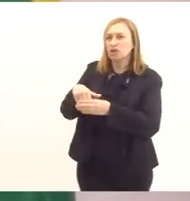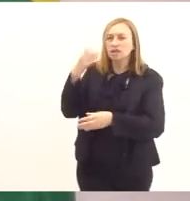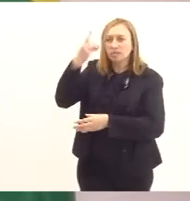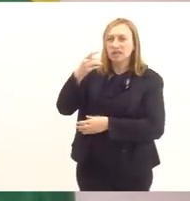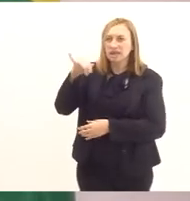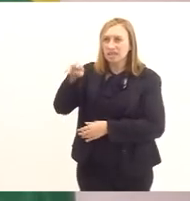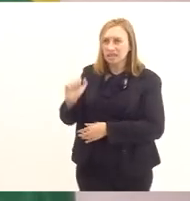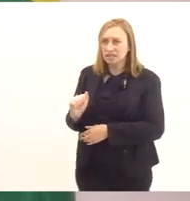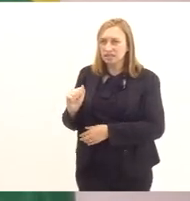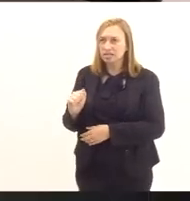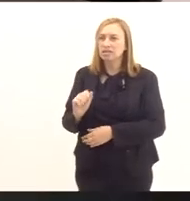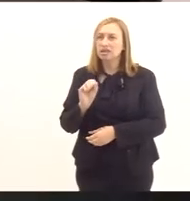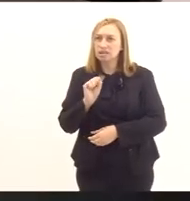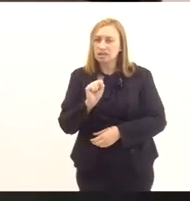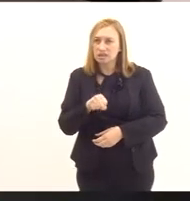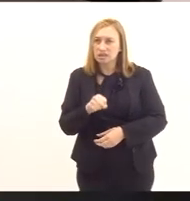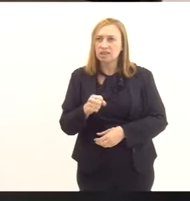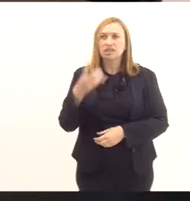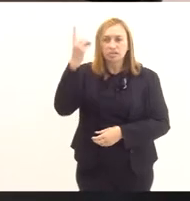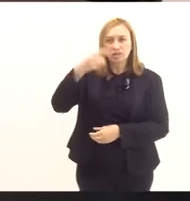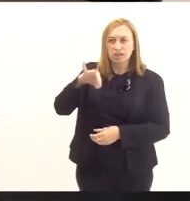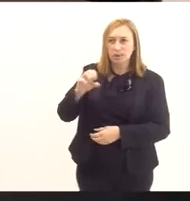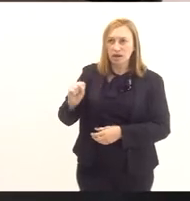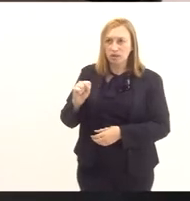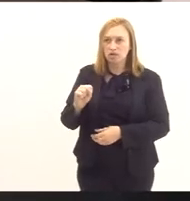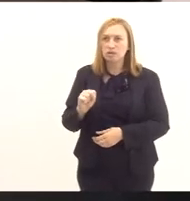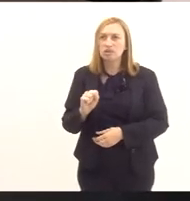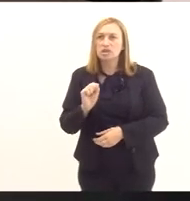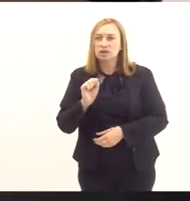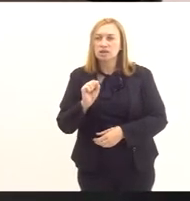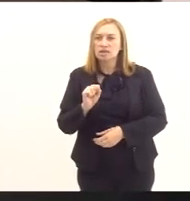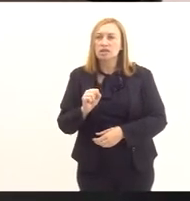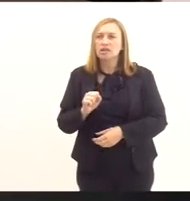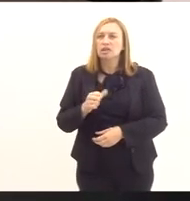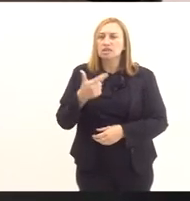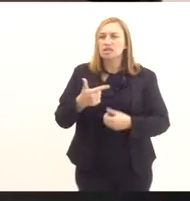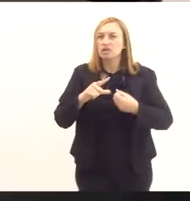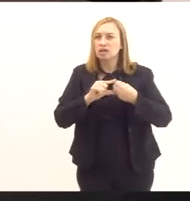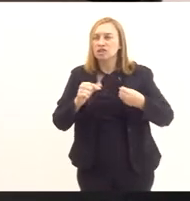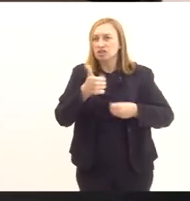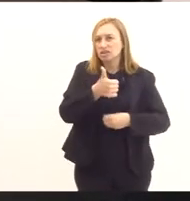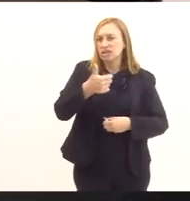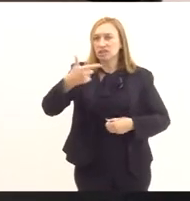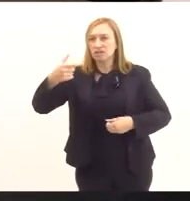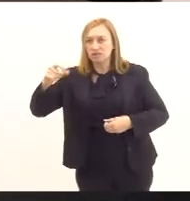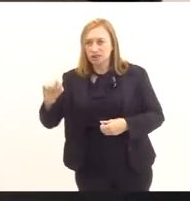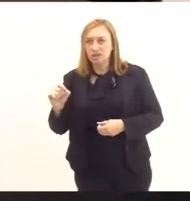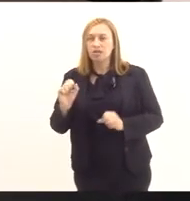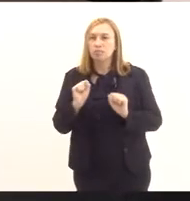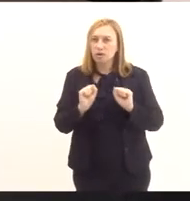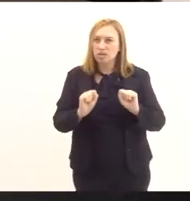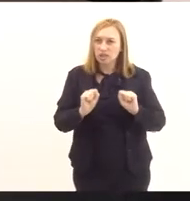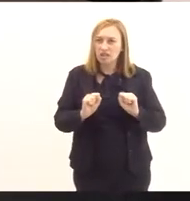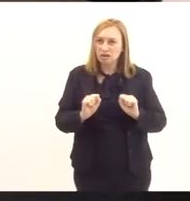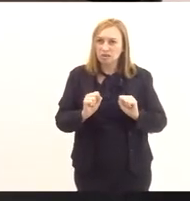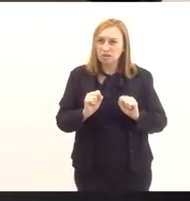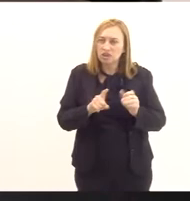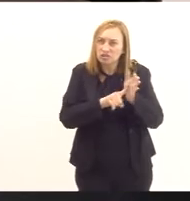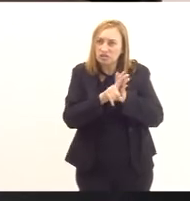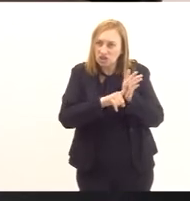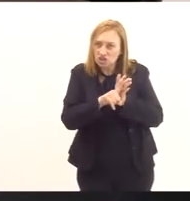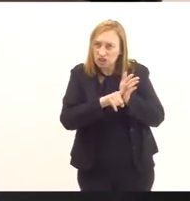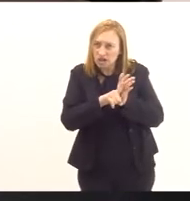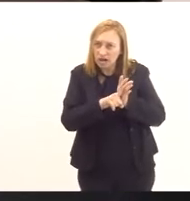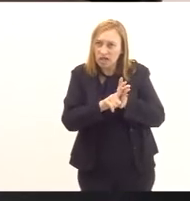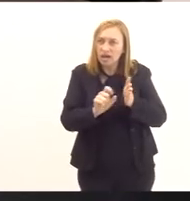Adriana favorável do Deputado Marcus Vinicius segundo artigo 120 nós podemos em investigar